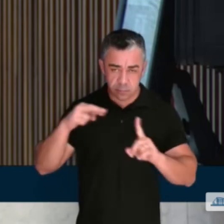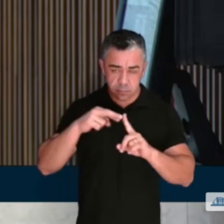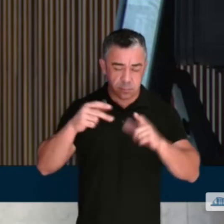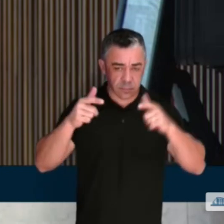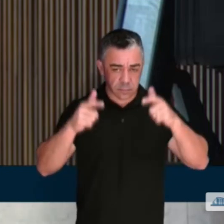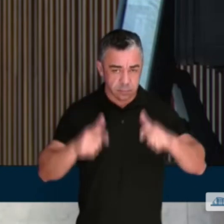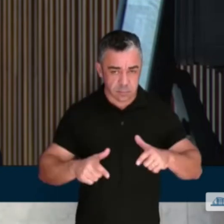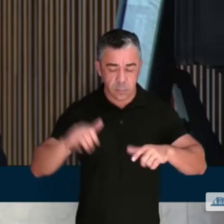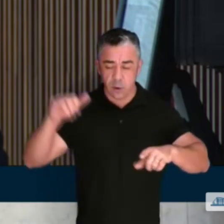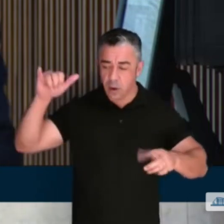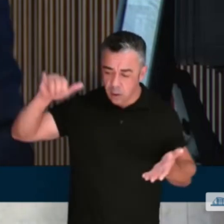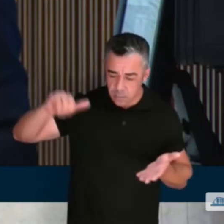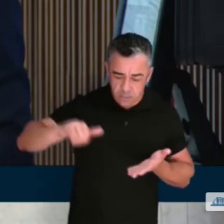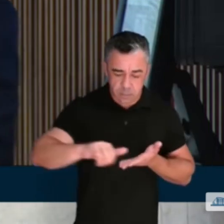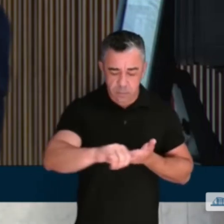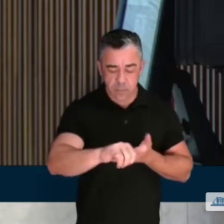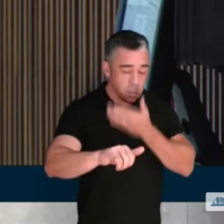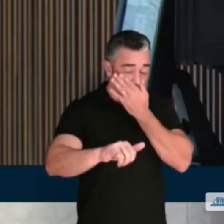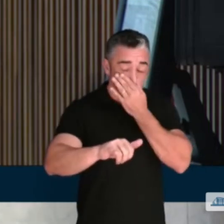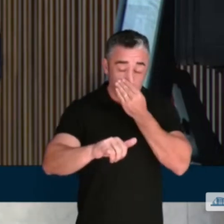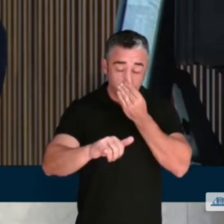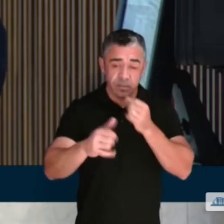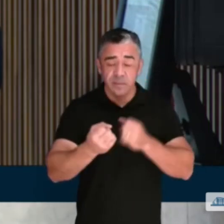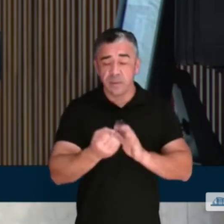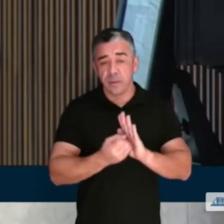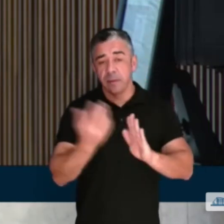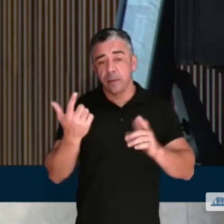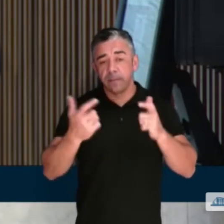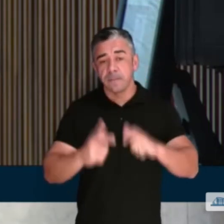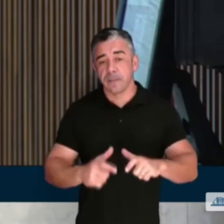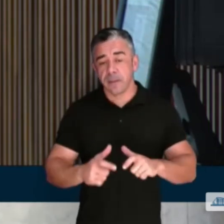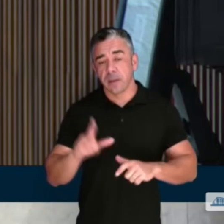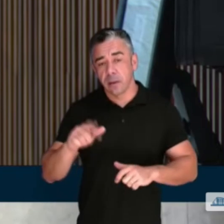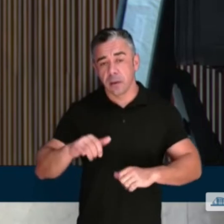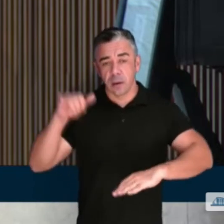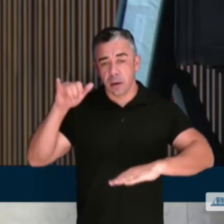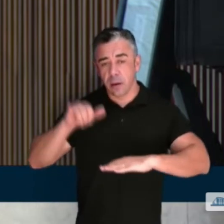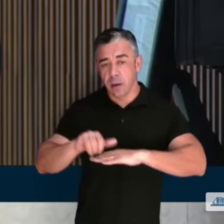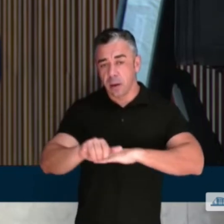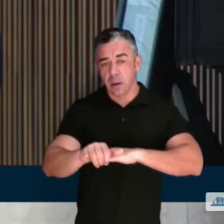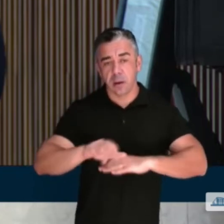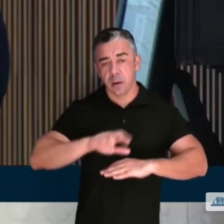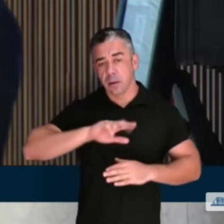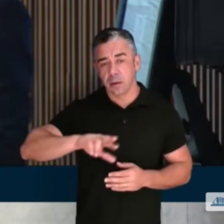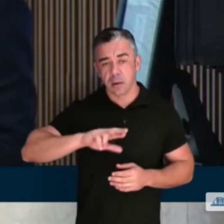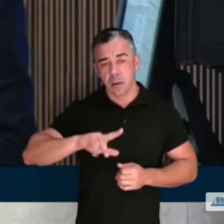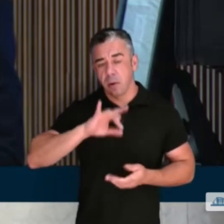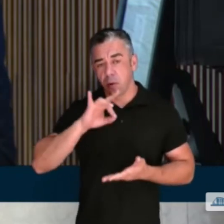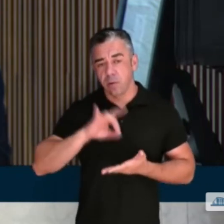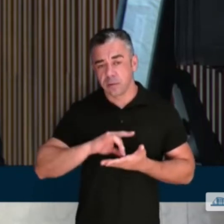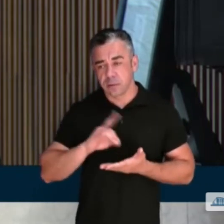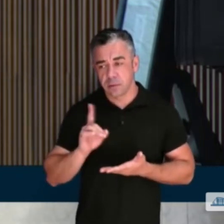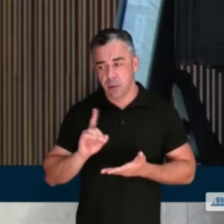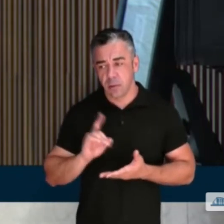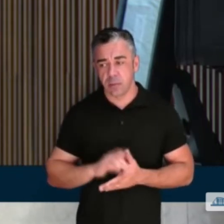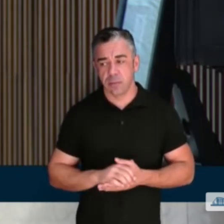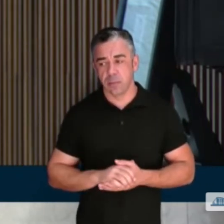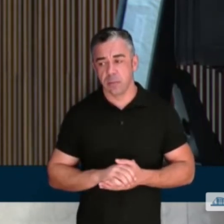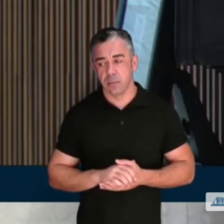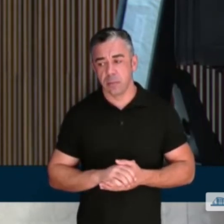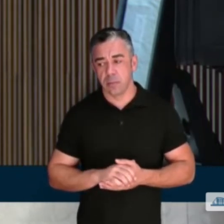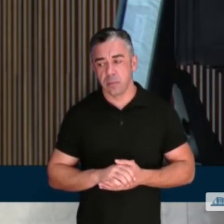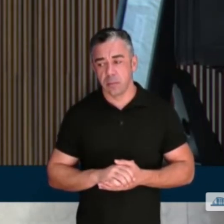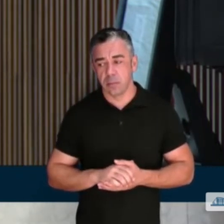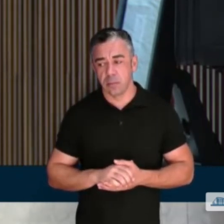o local de pouso. Mas vários dos locais de pouso são aeródromos não oficiais.